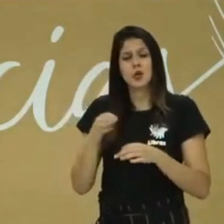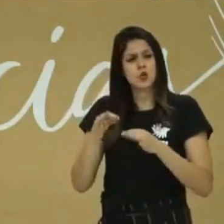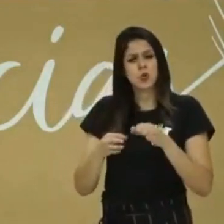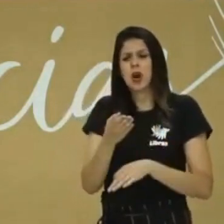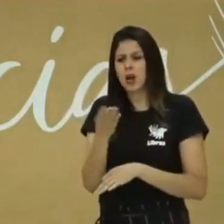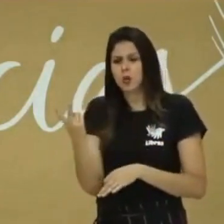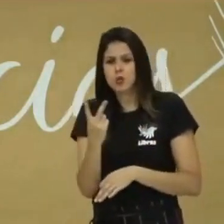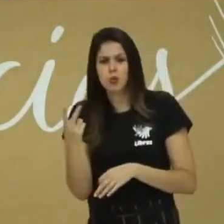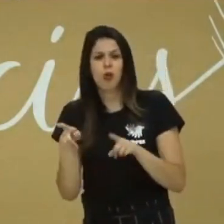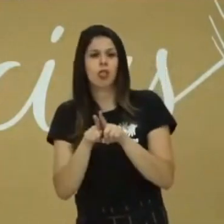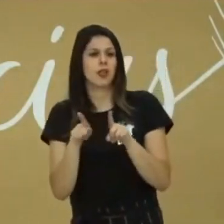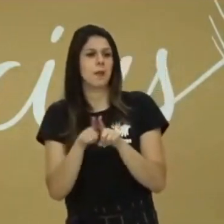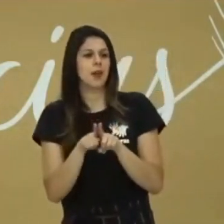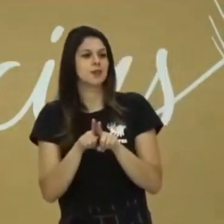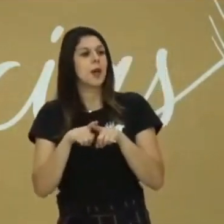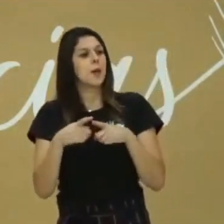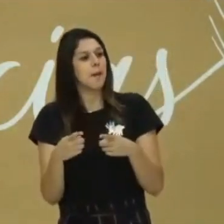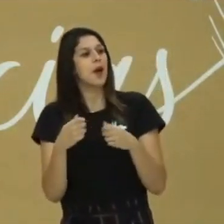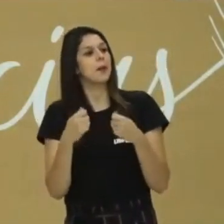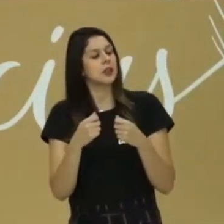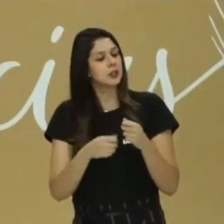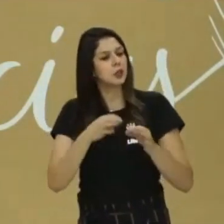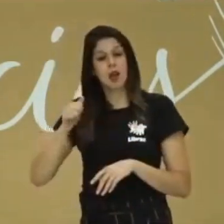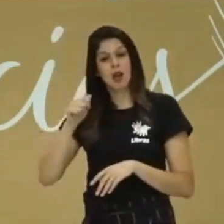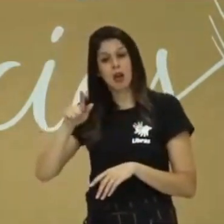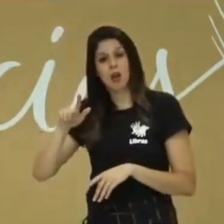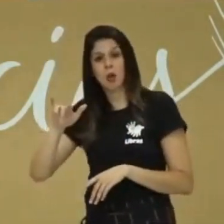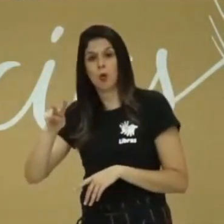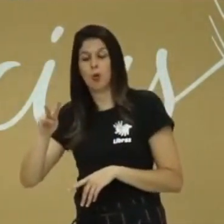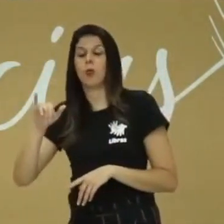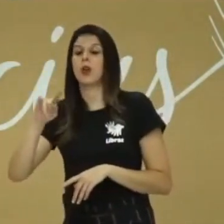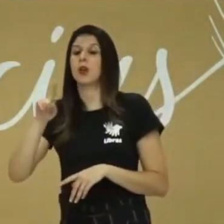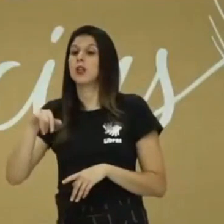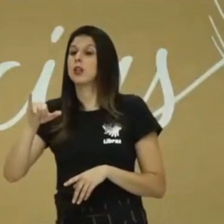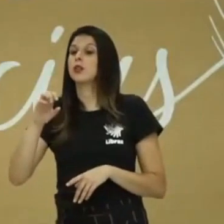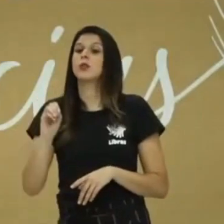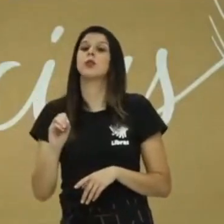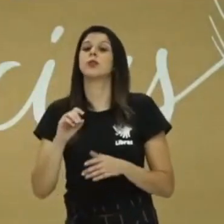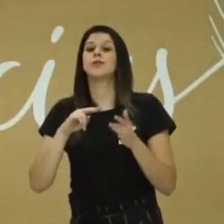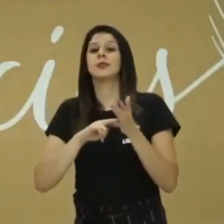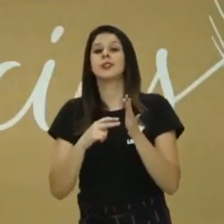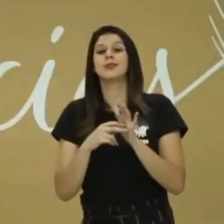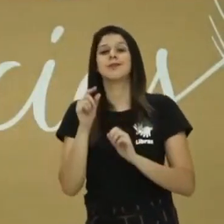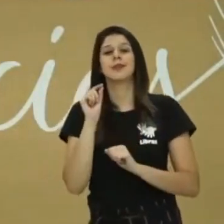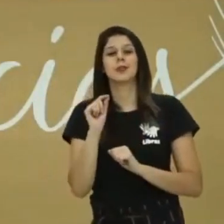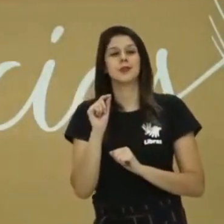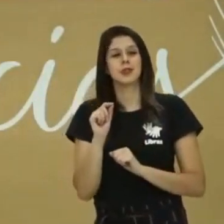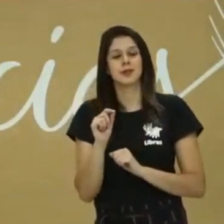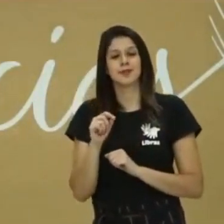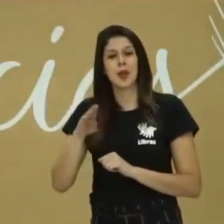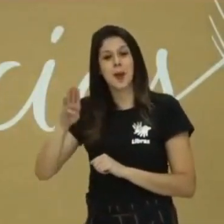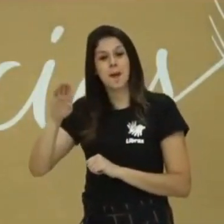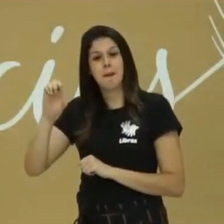tá certo que eles serão condenados Mas será que eles não deveriam passar por um julgamento O que que dá entender da entender que